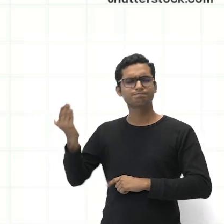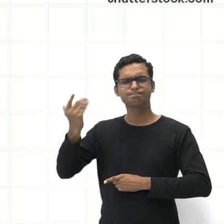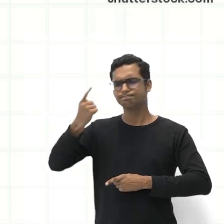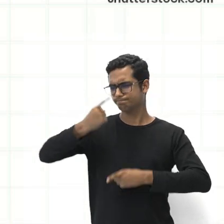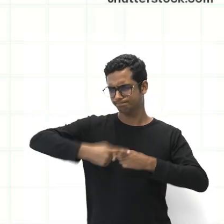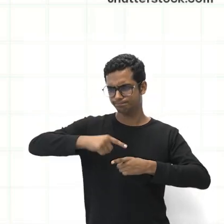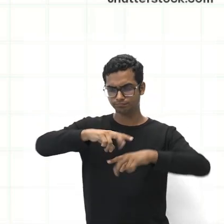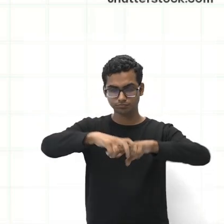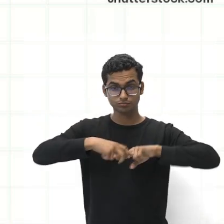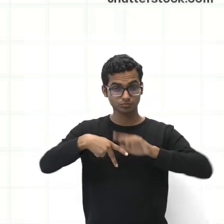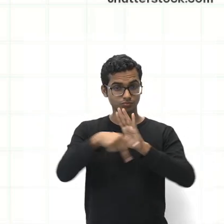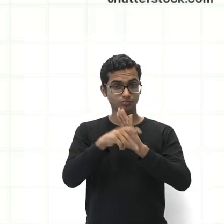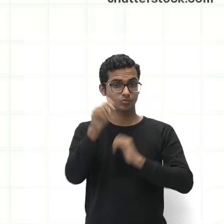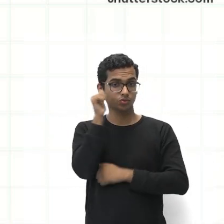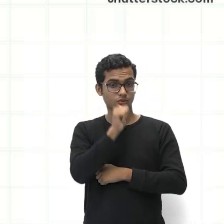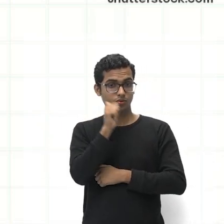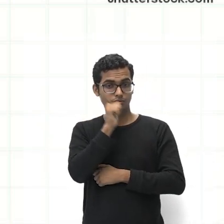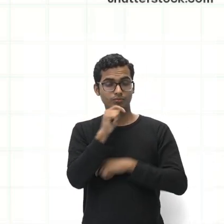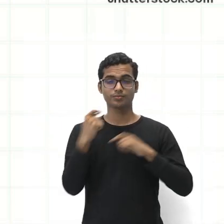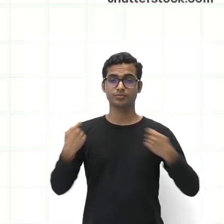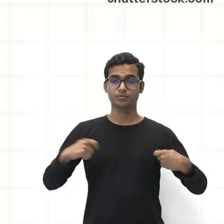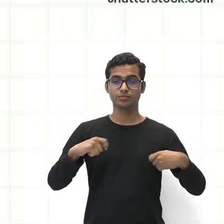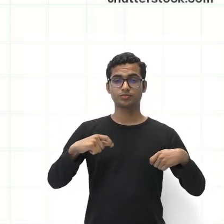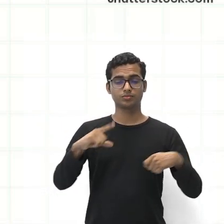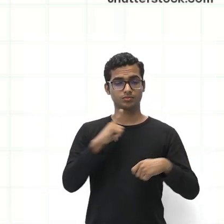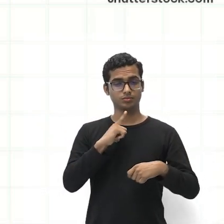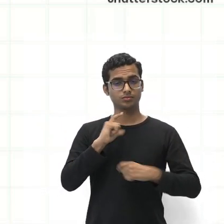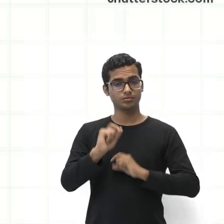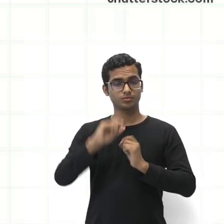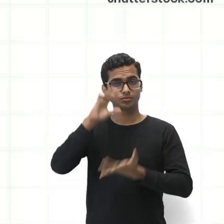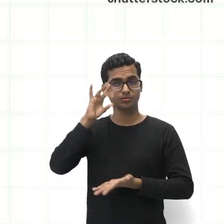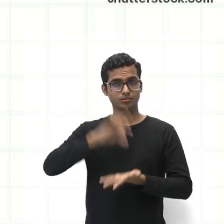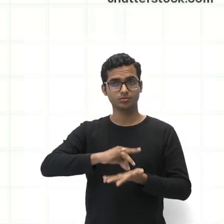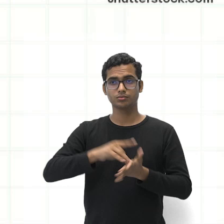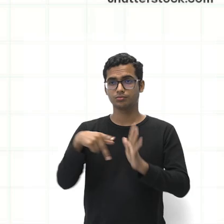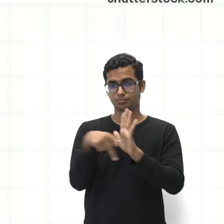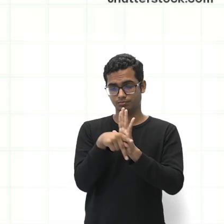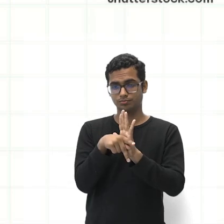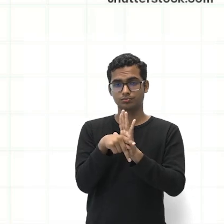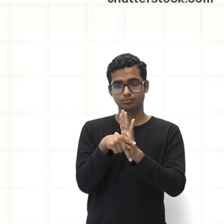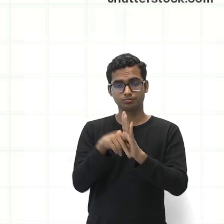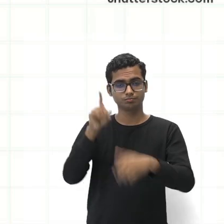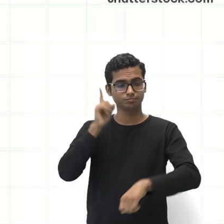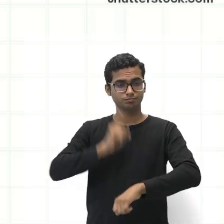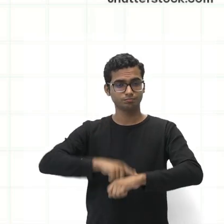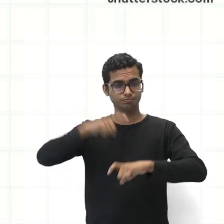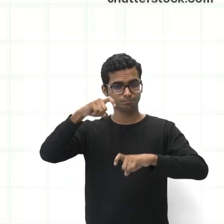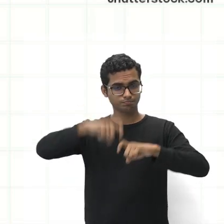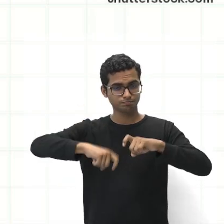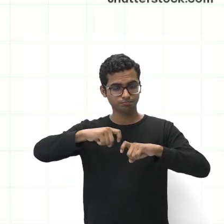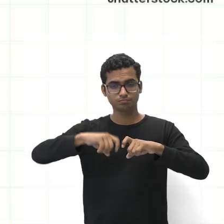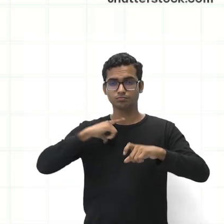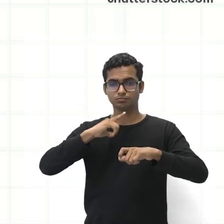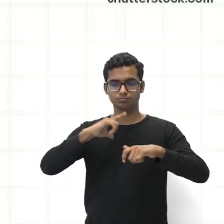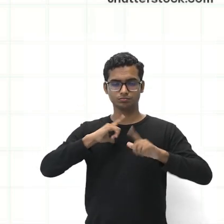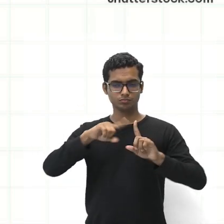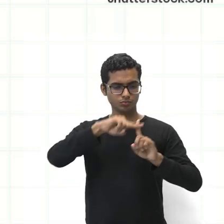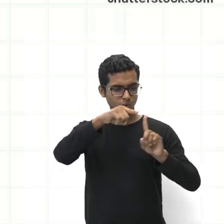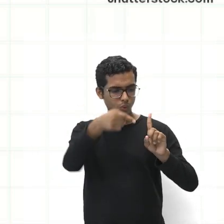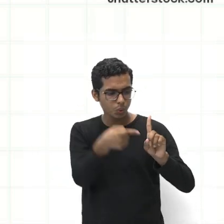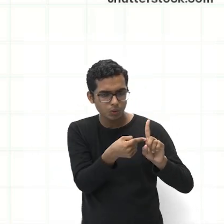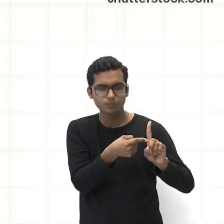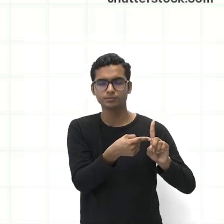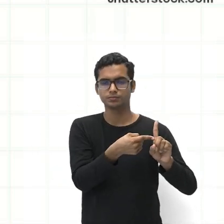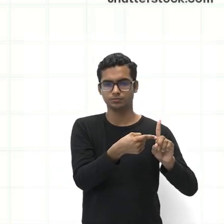Porque a mulher, ela precisa, né, na sua fase reprodutiva, fazer o quê?